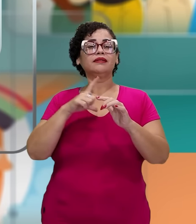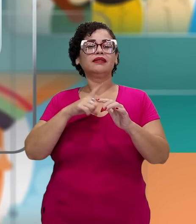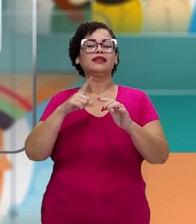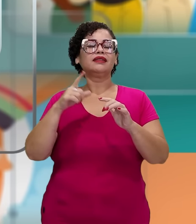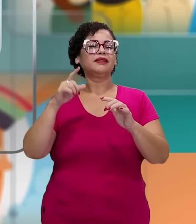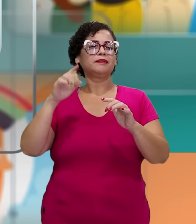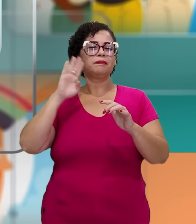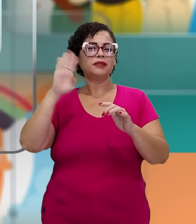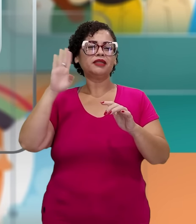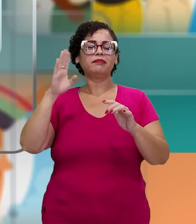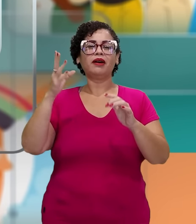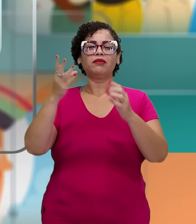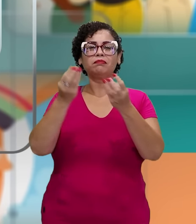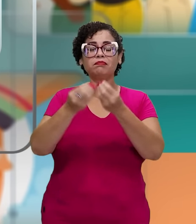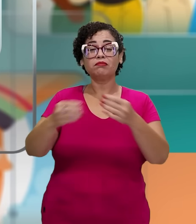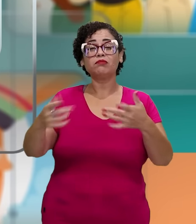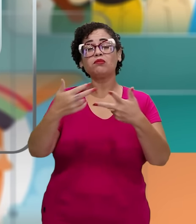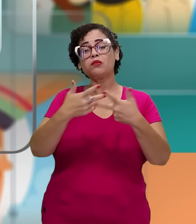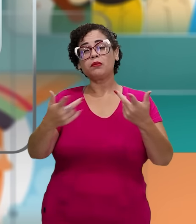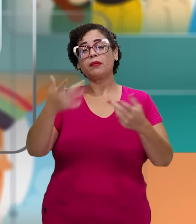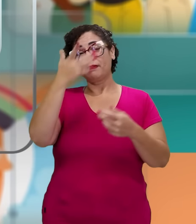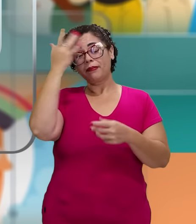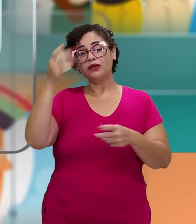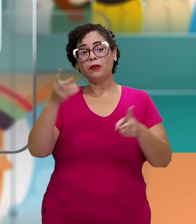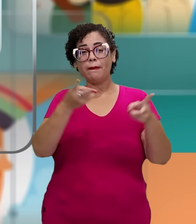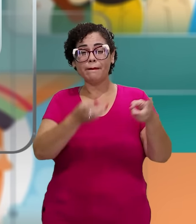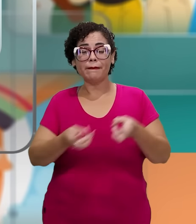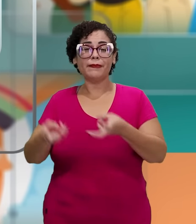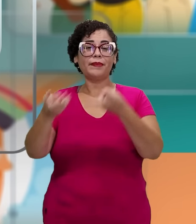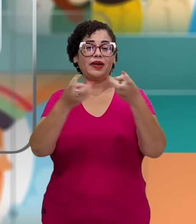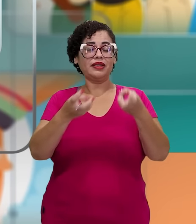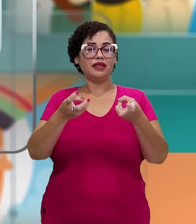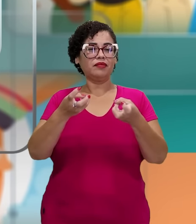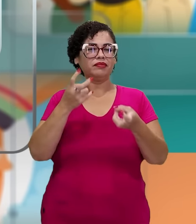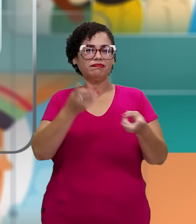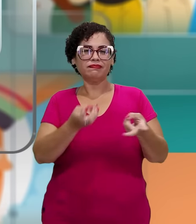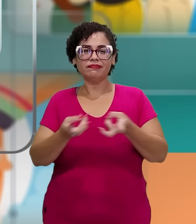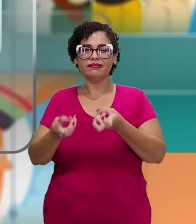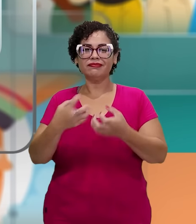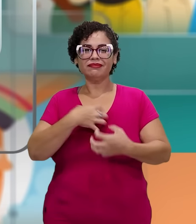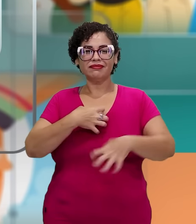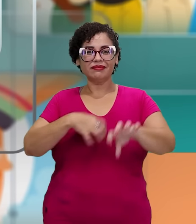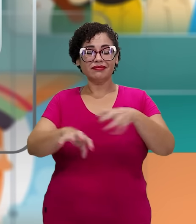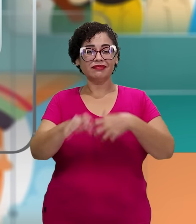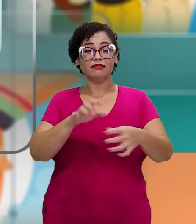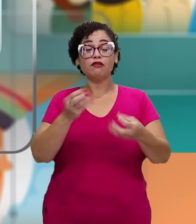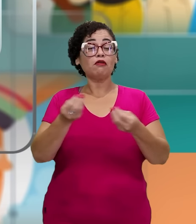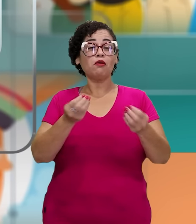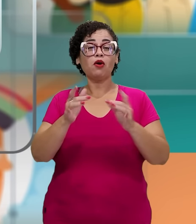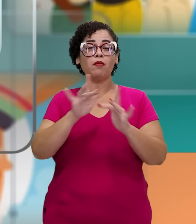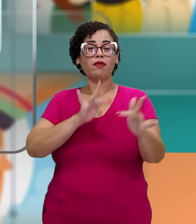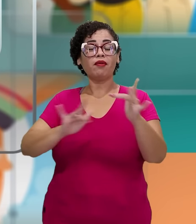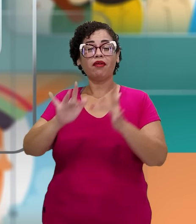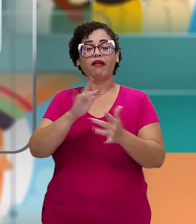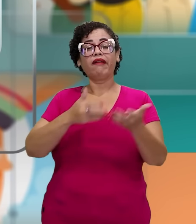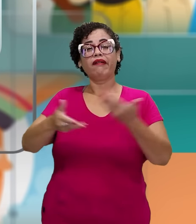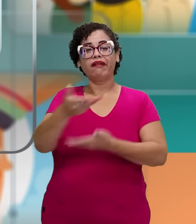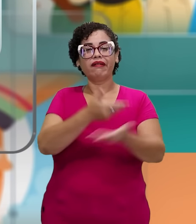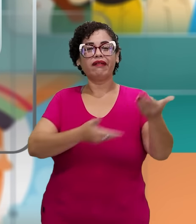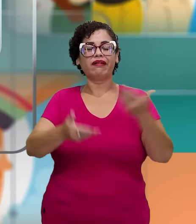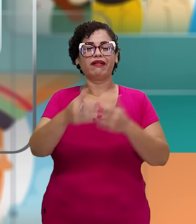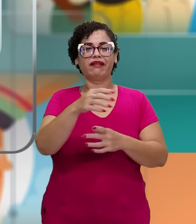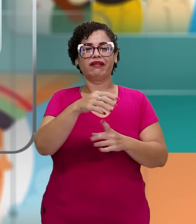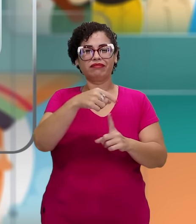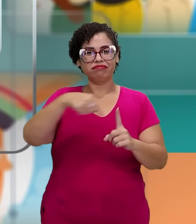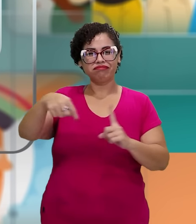significativamente a forma como uma pessoa percebe interpreta e interage com o mundo ao seu redor nesta